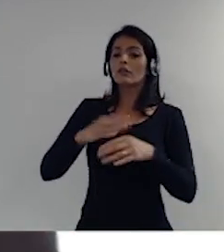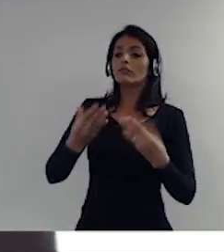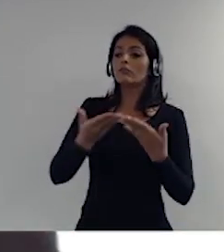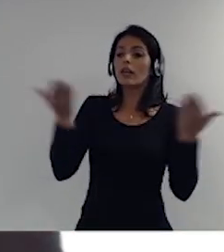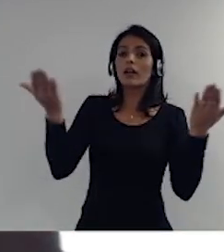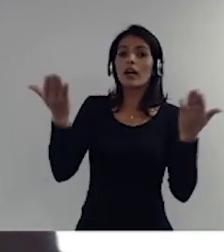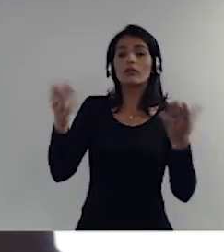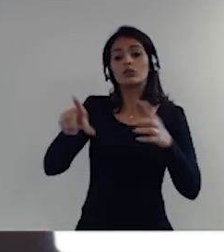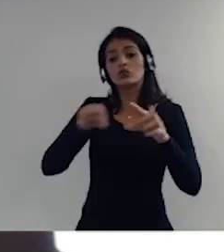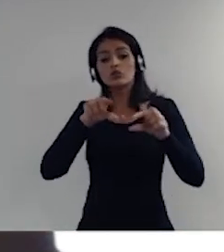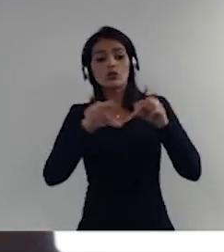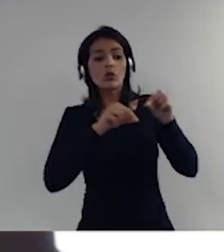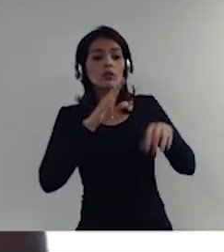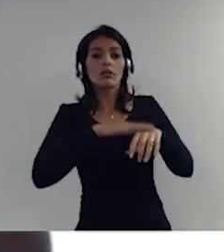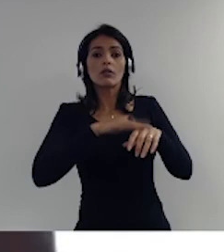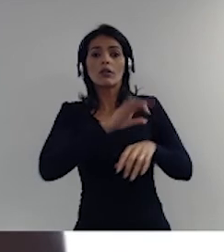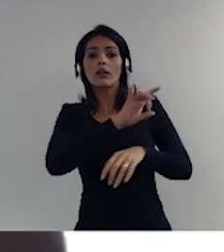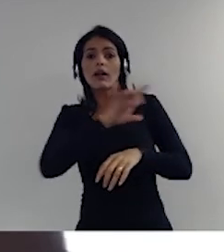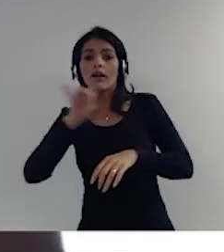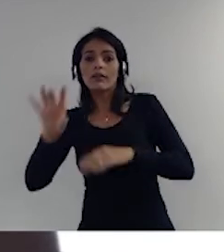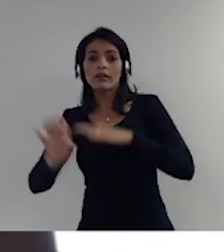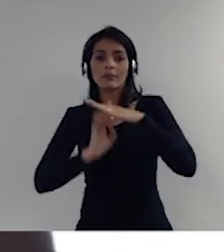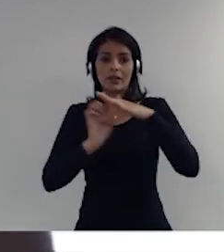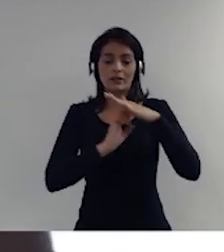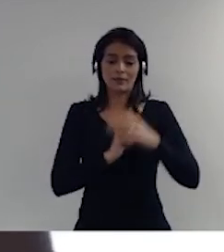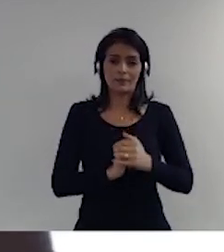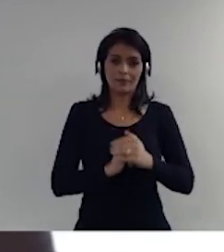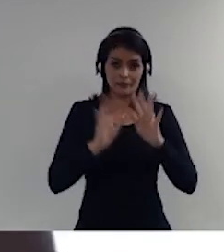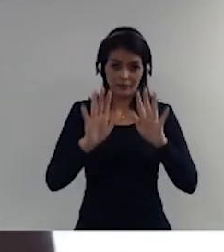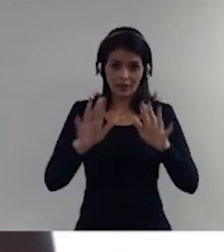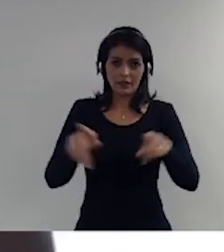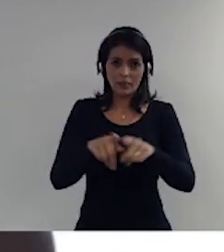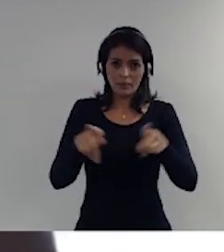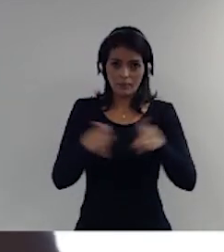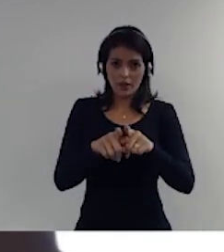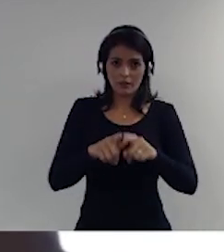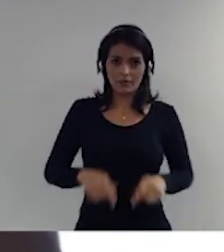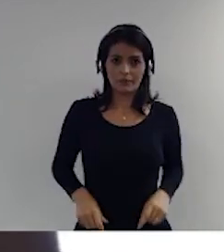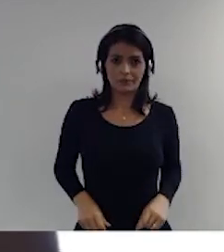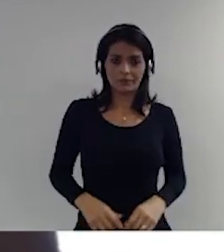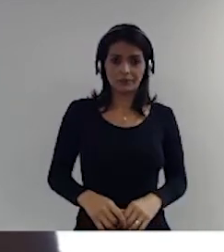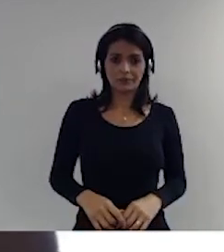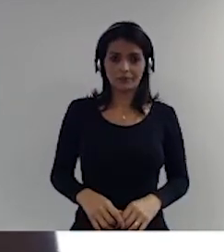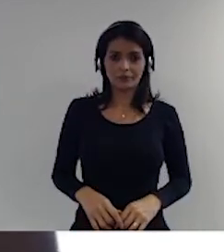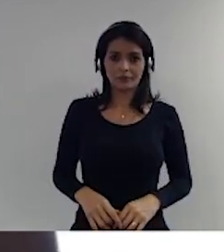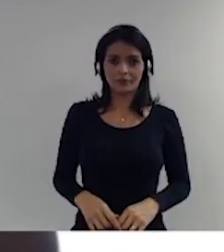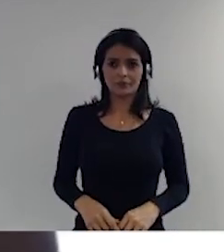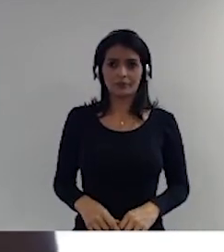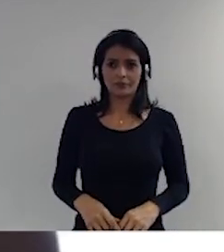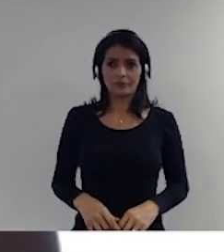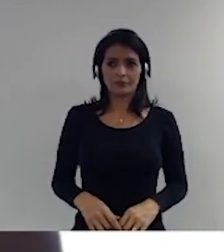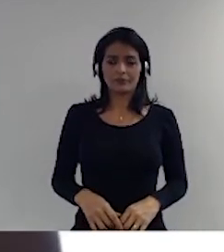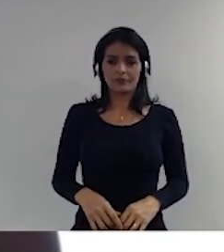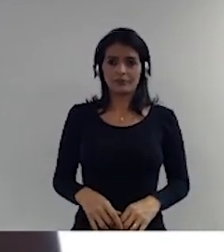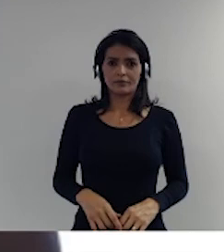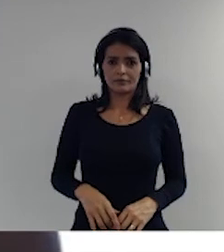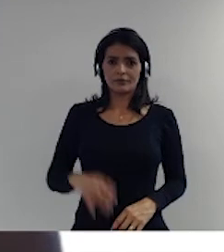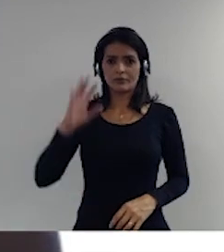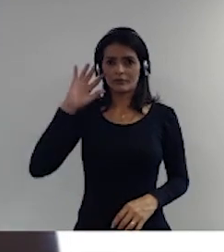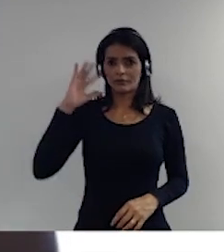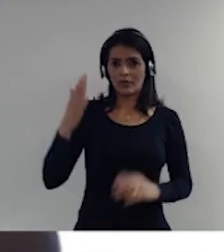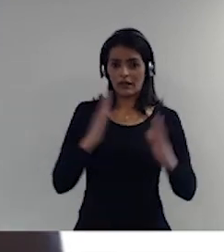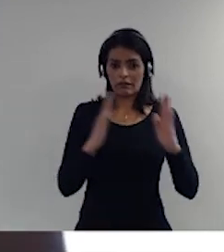feitas pelas próprias companhias. Além disso, algumas medidas também temporárias no